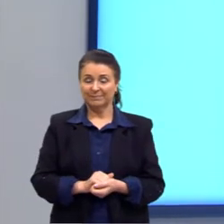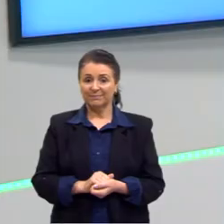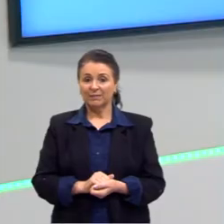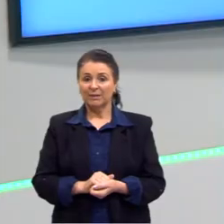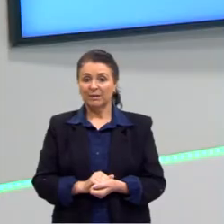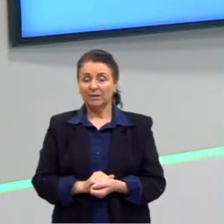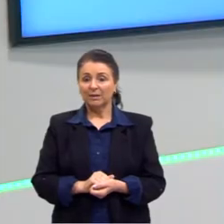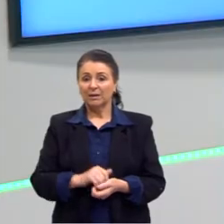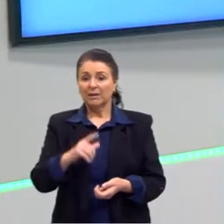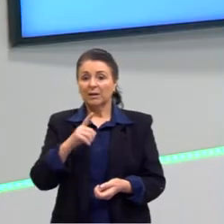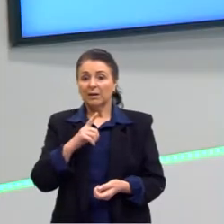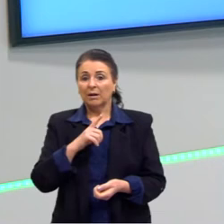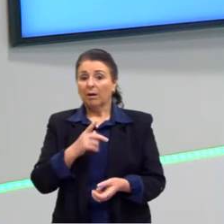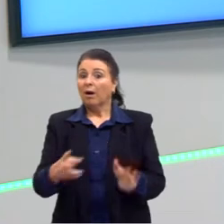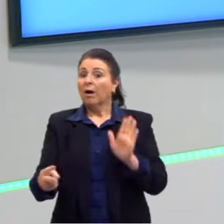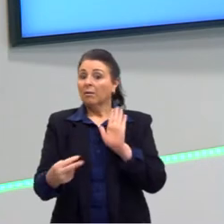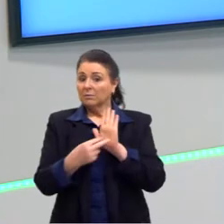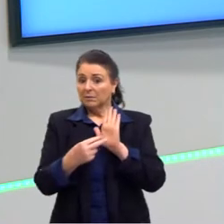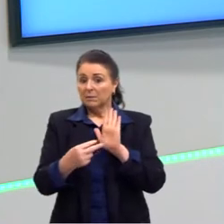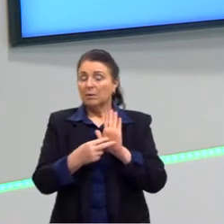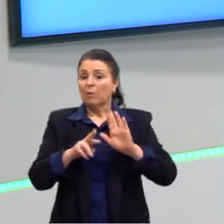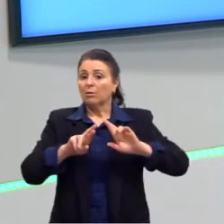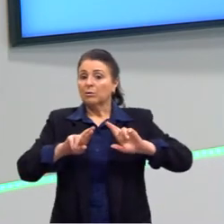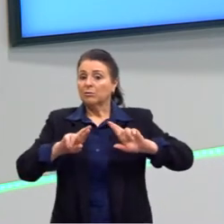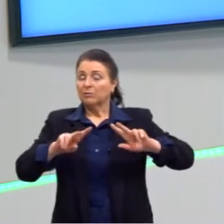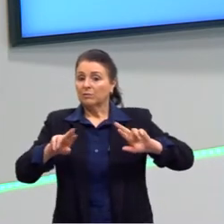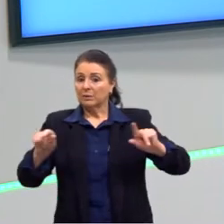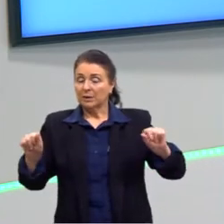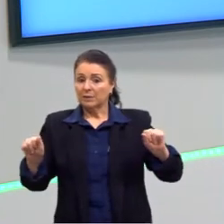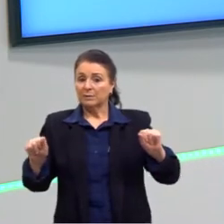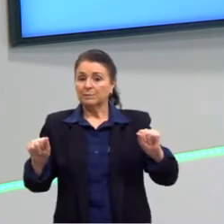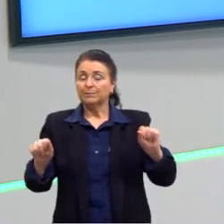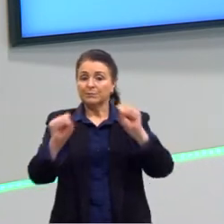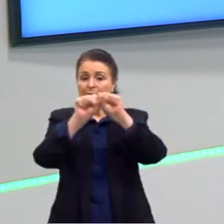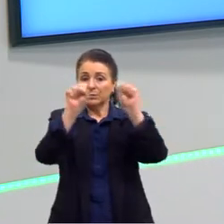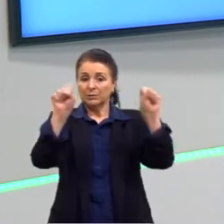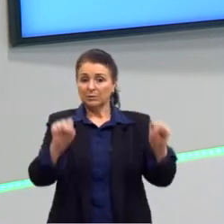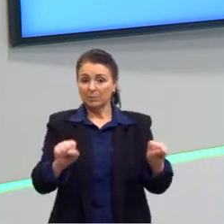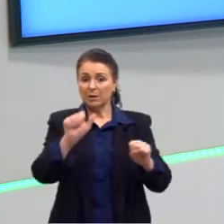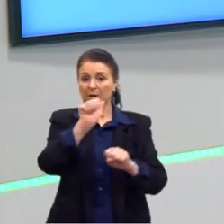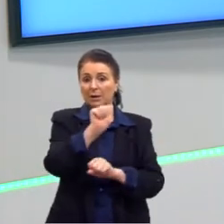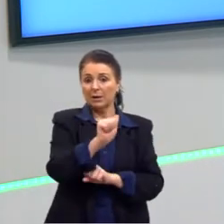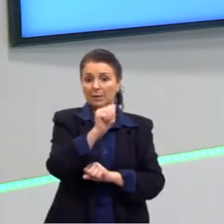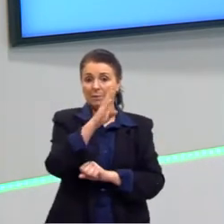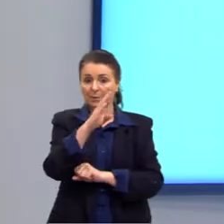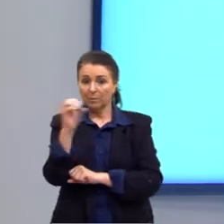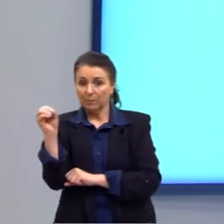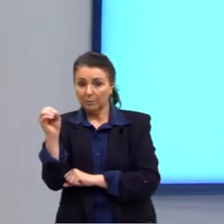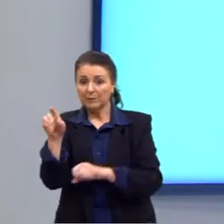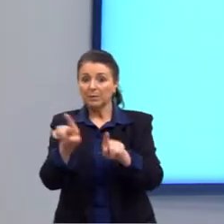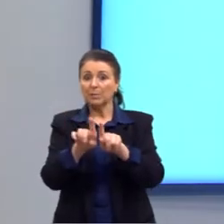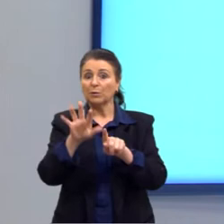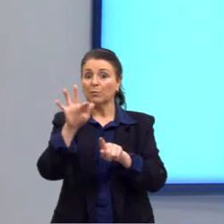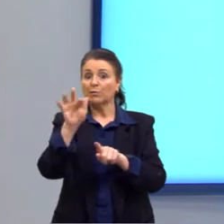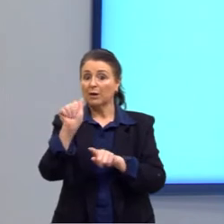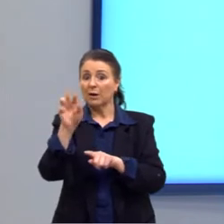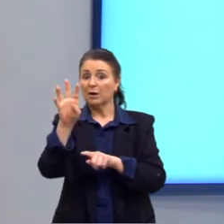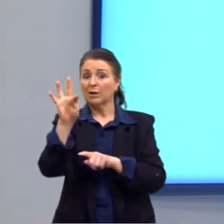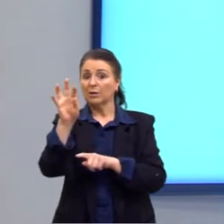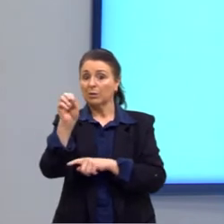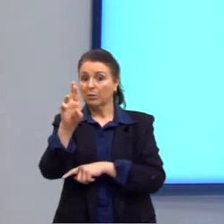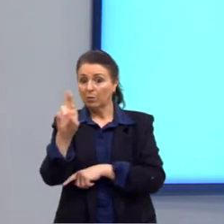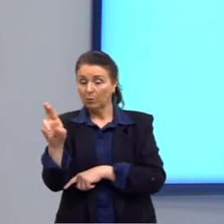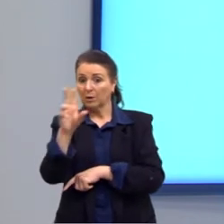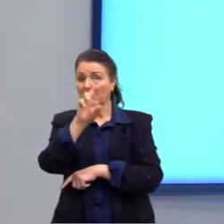aqui é uma atenção né da diferença do sistema ABO a bo do fator Rh a diferença